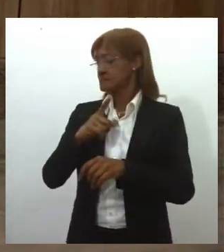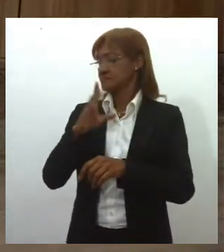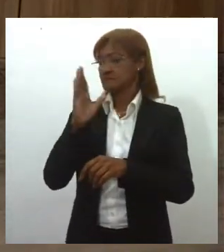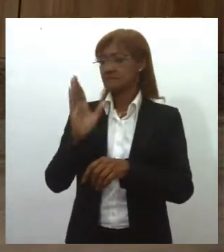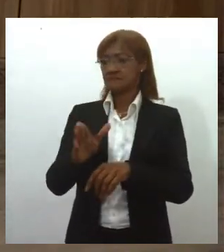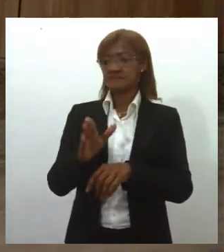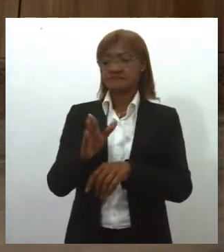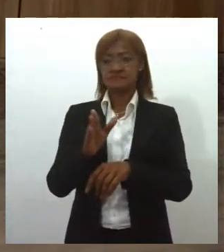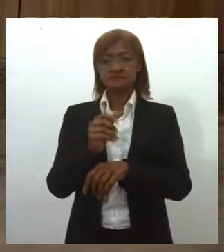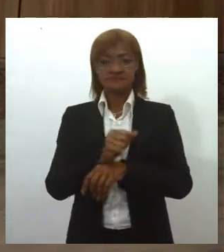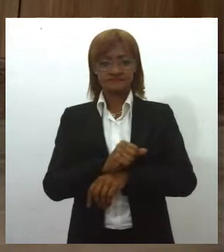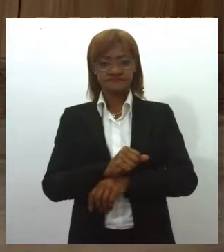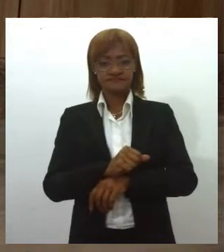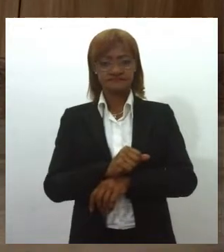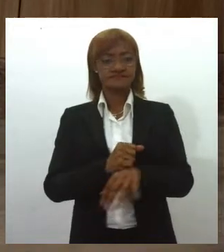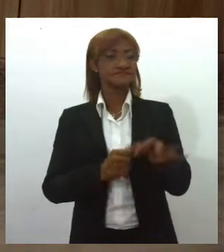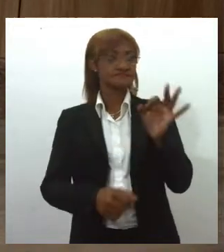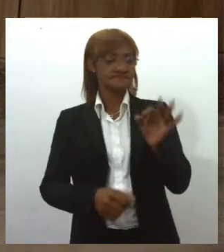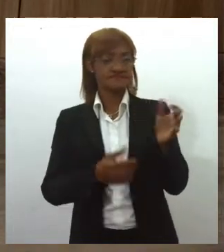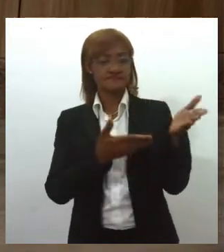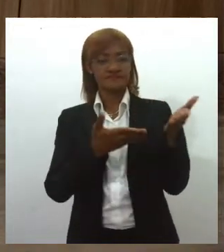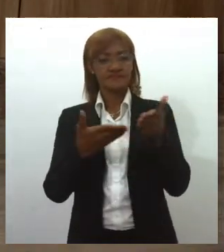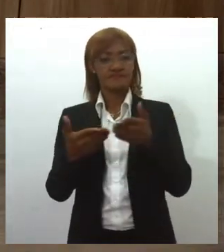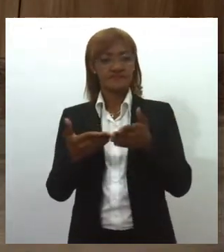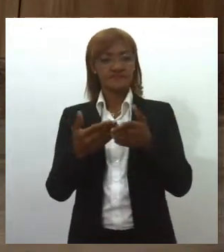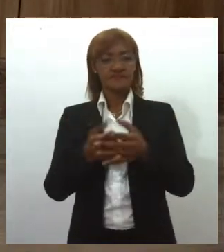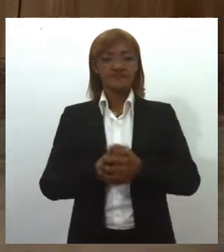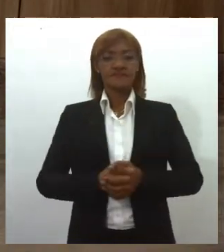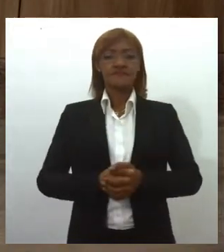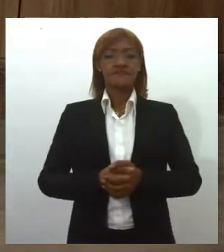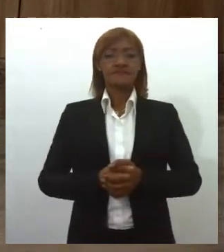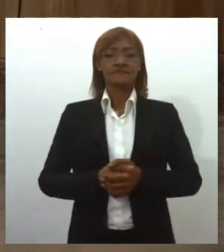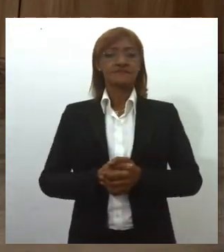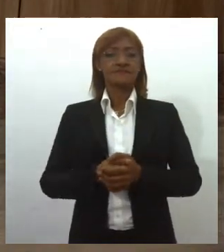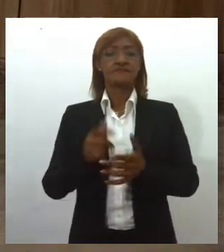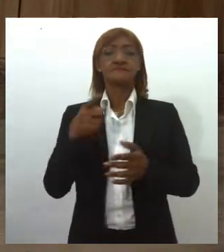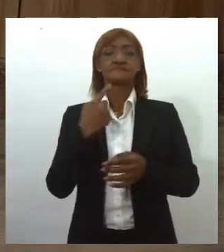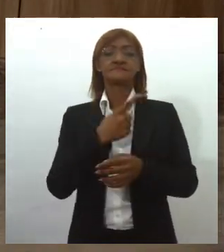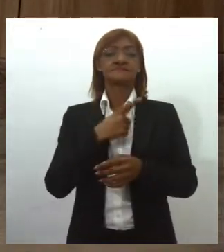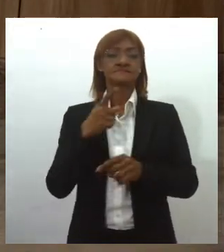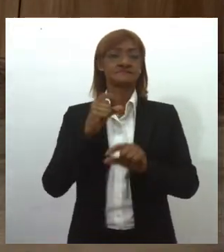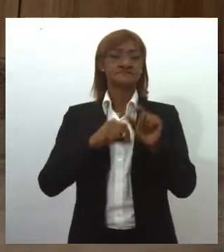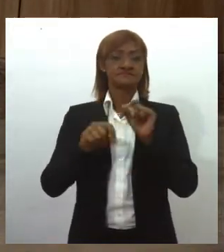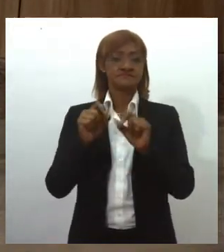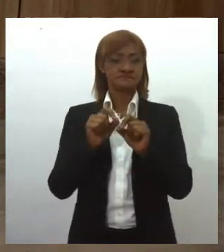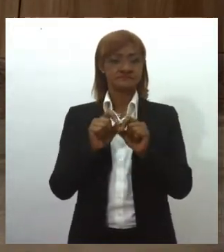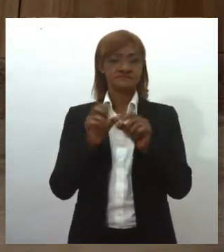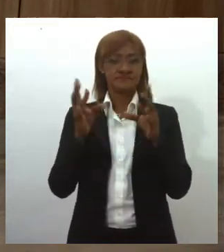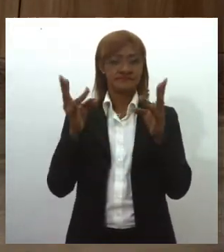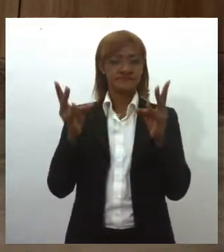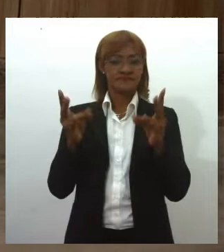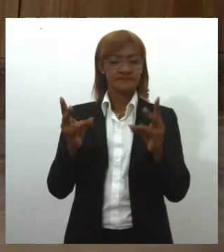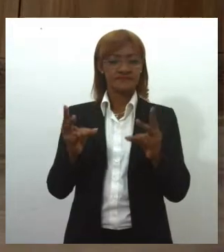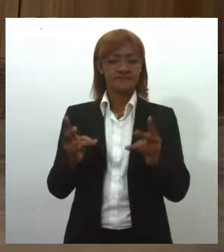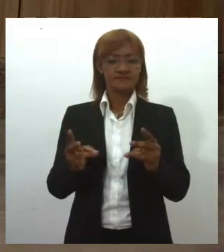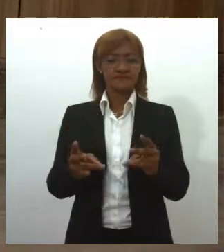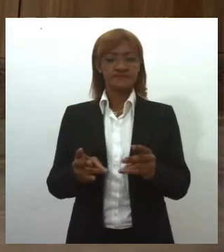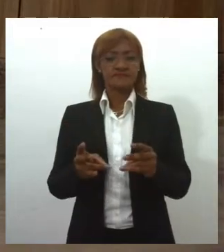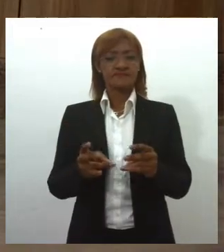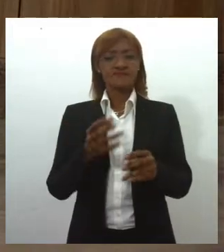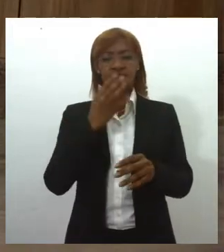Não é, Sara? É, vamos chamar essa reportagem, Kátia, que a gente tem aqui bem detalhadozinho, como que